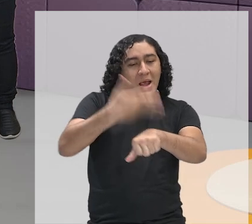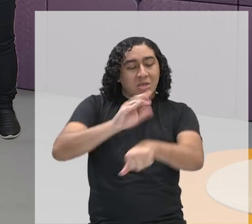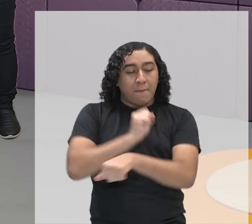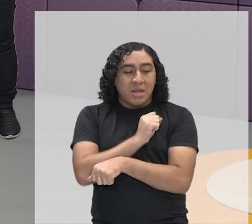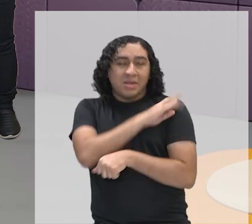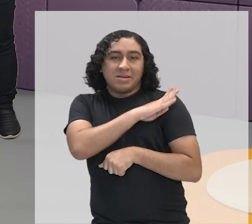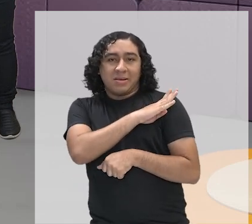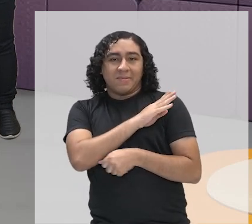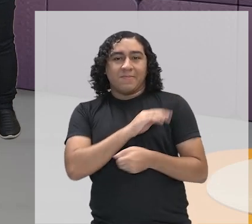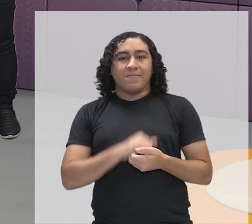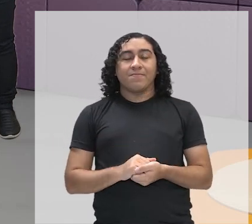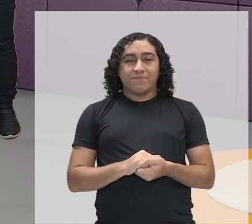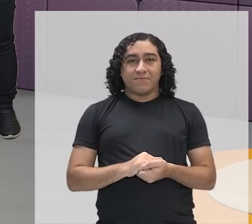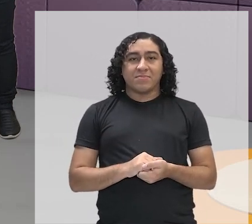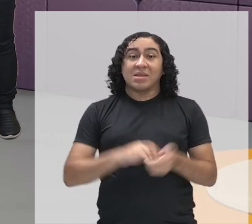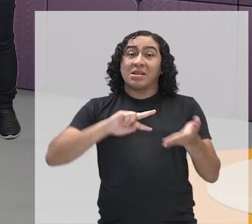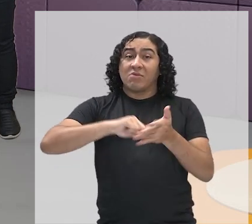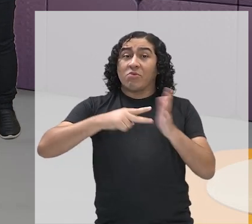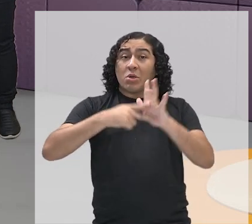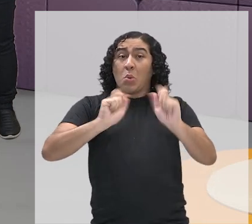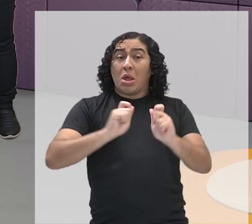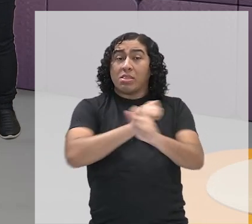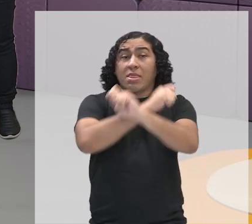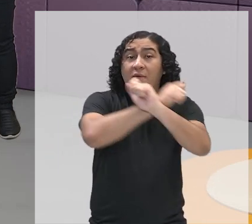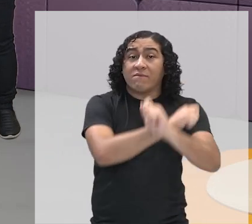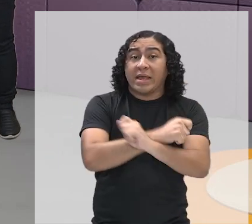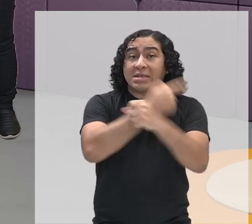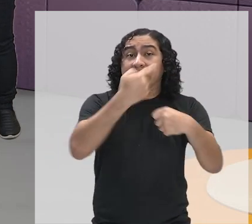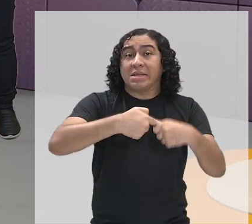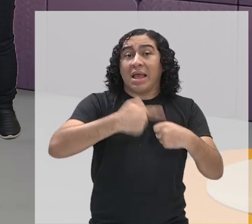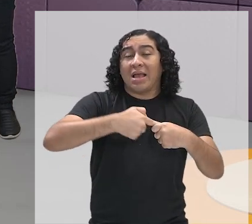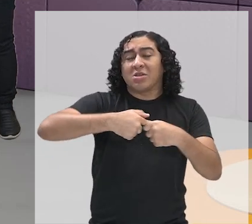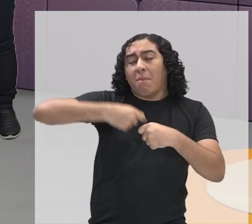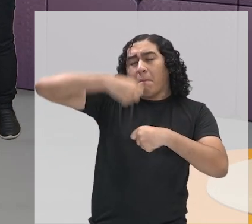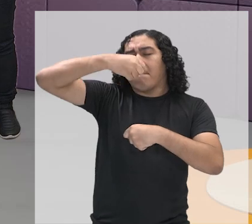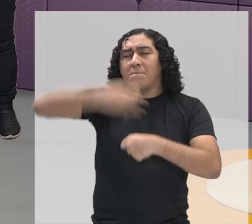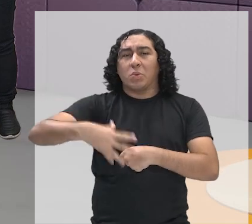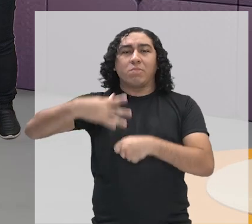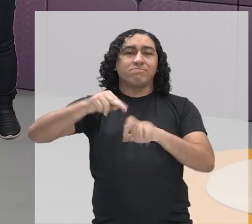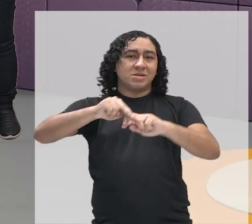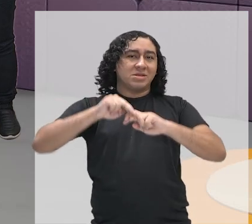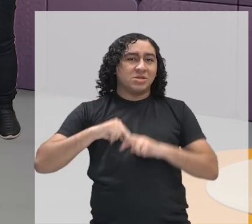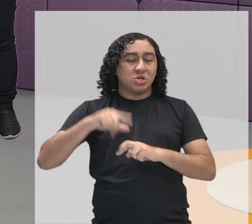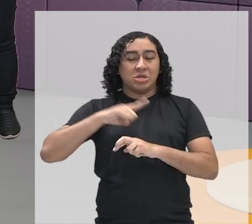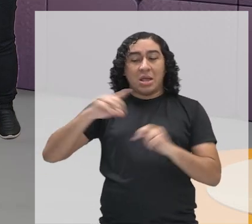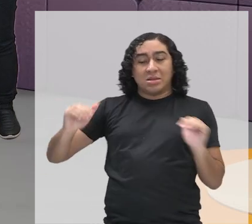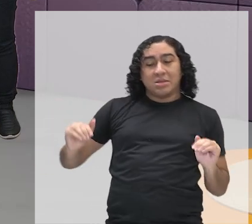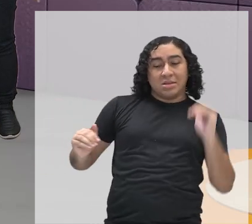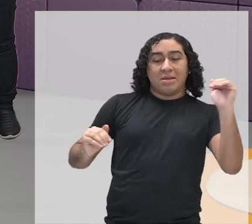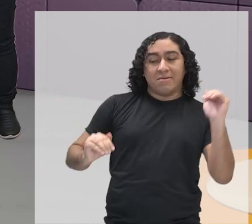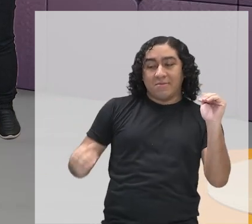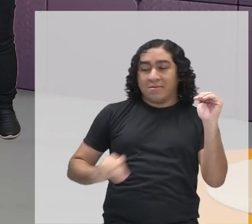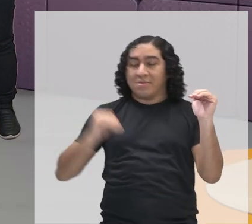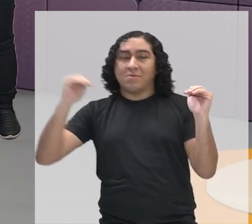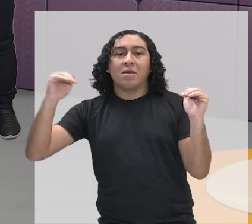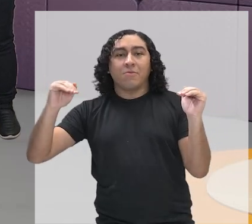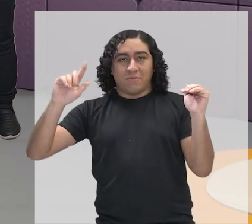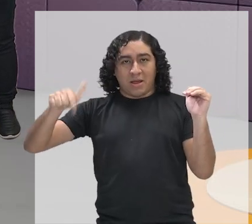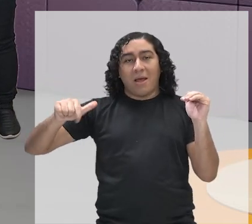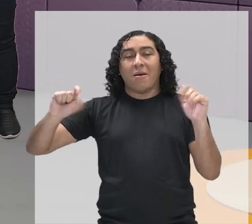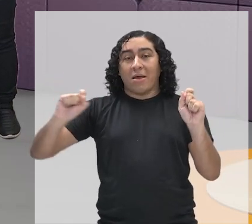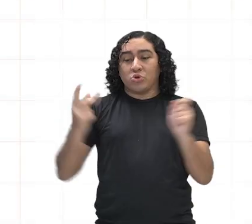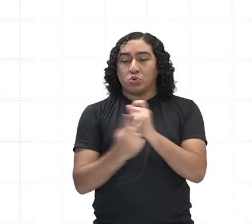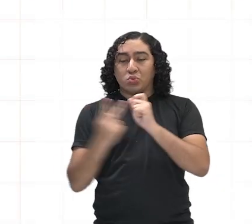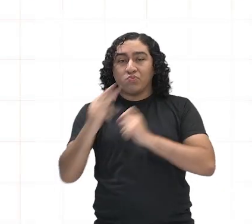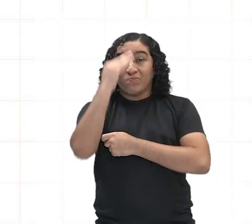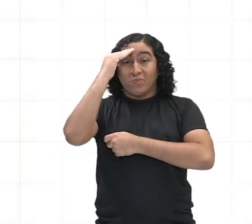quê? Defender então a sua cidade. Por isso, duas grandes cidades-estados. Eu falo então de Atenas e Esparta. Olha aí,